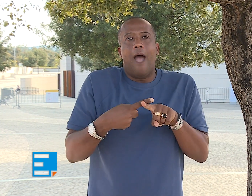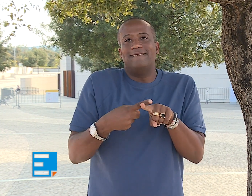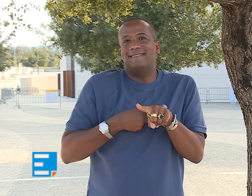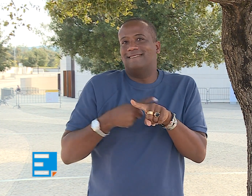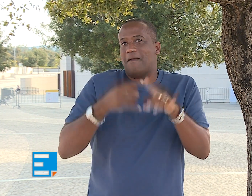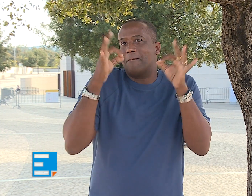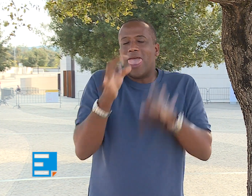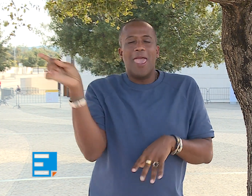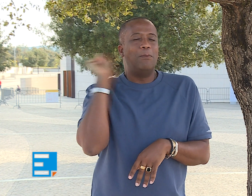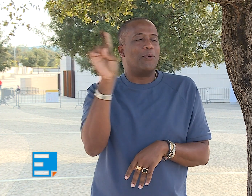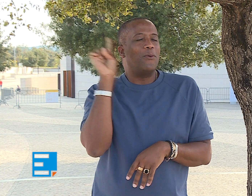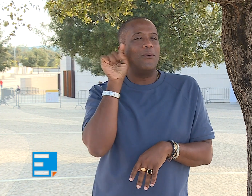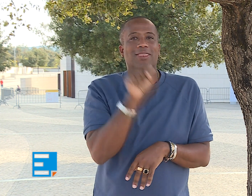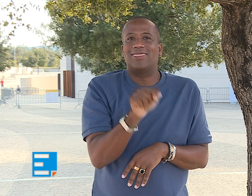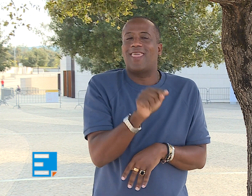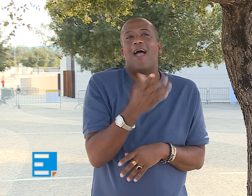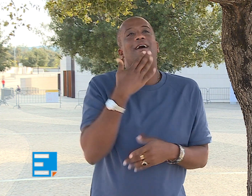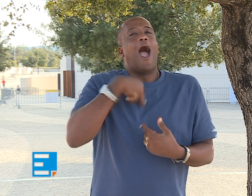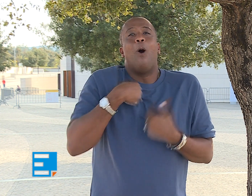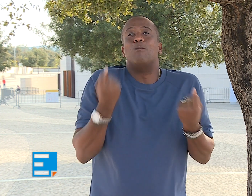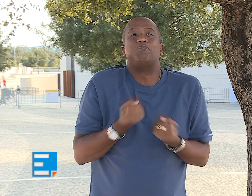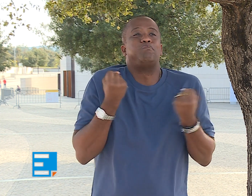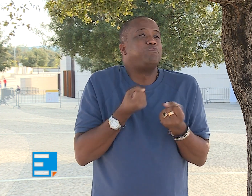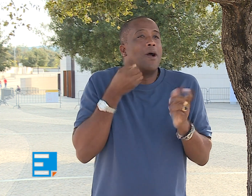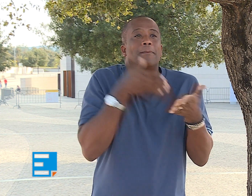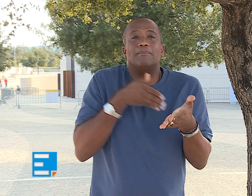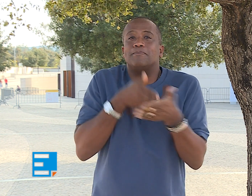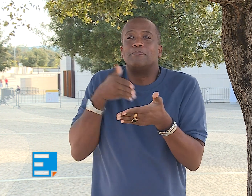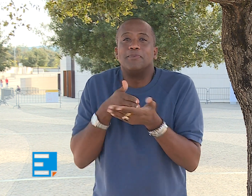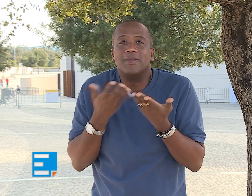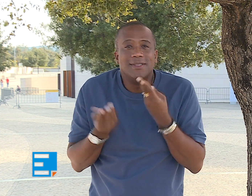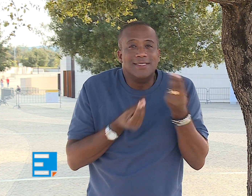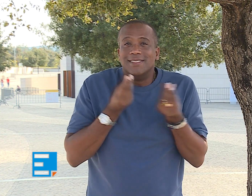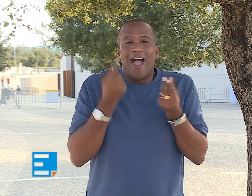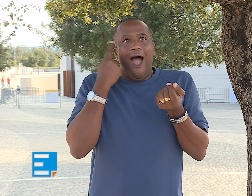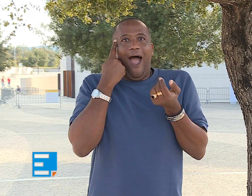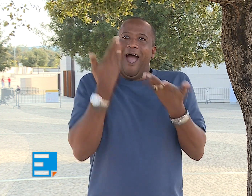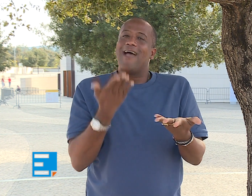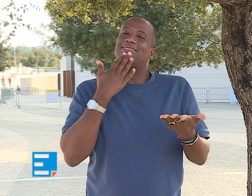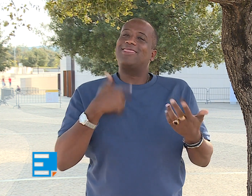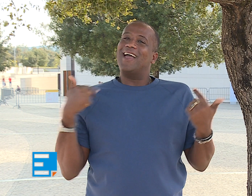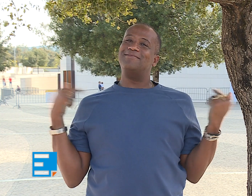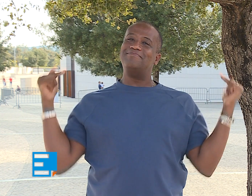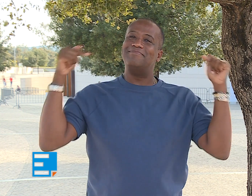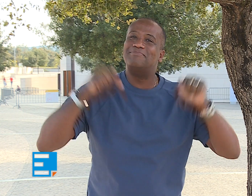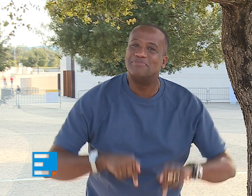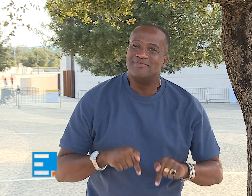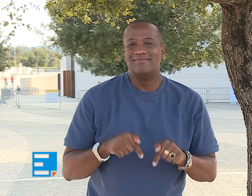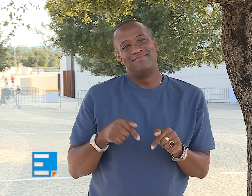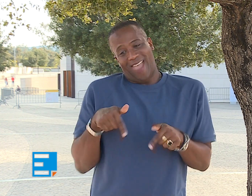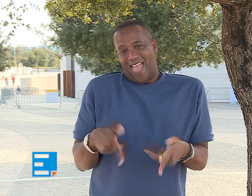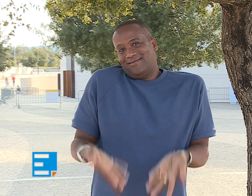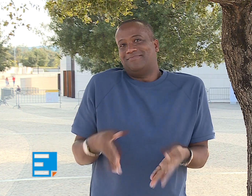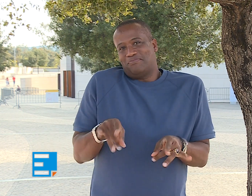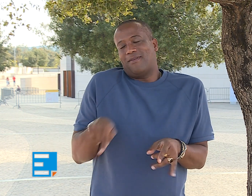tem bastante interesse para mim, tem um programa muito especial também, e então eu neste momento vim, não